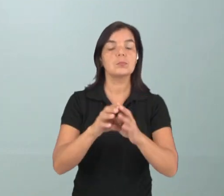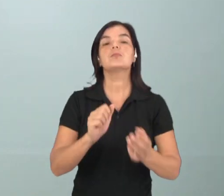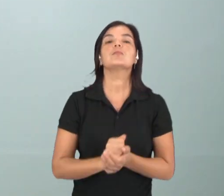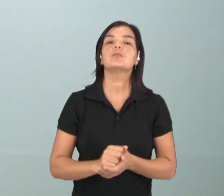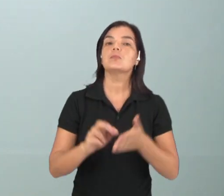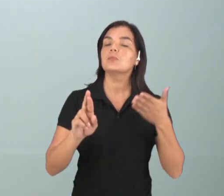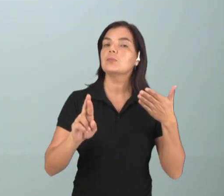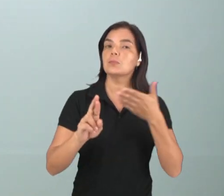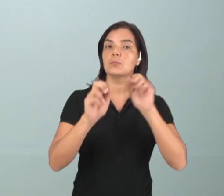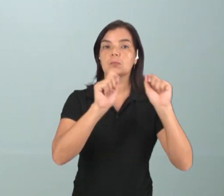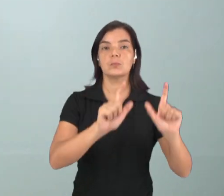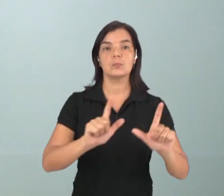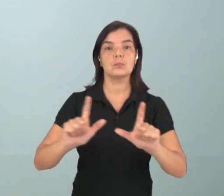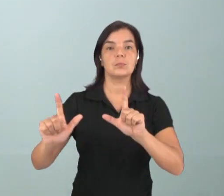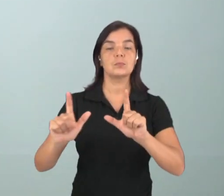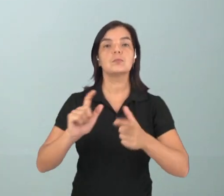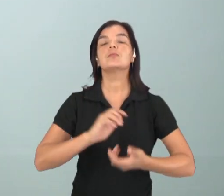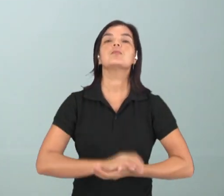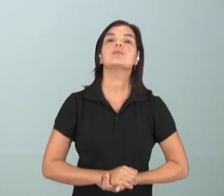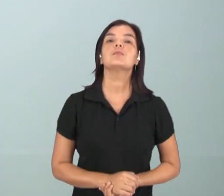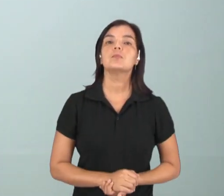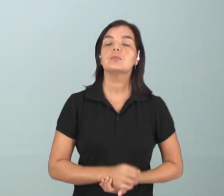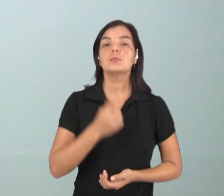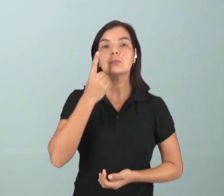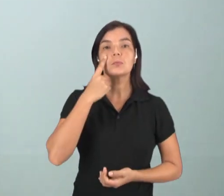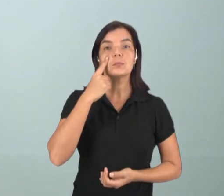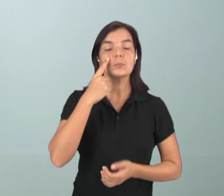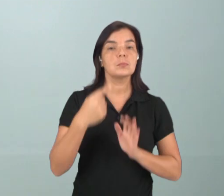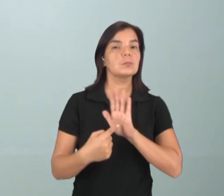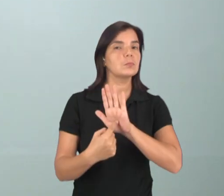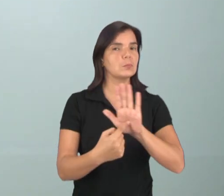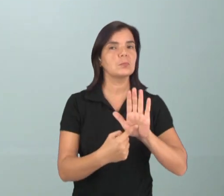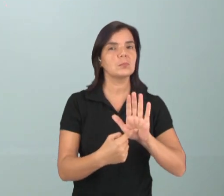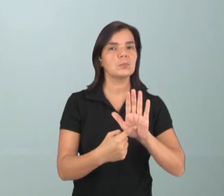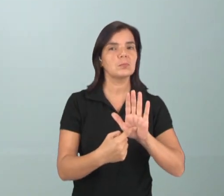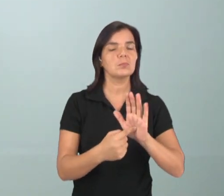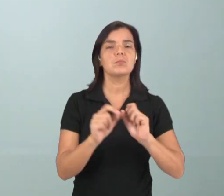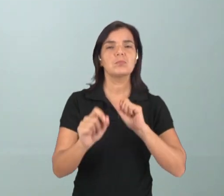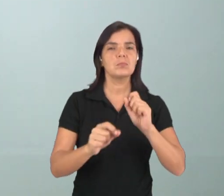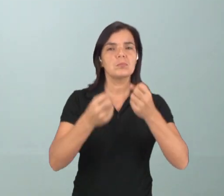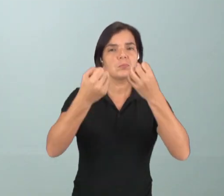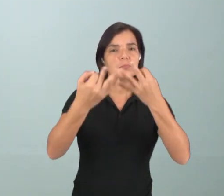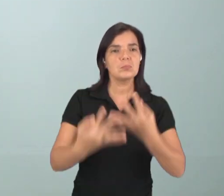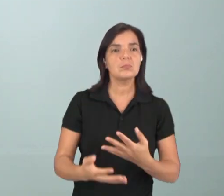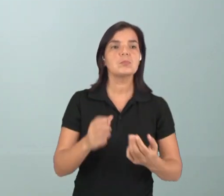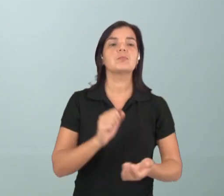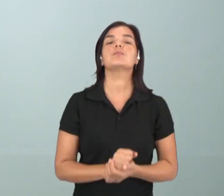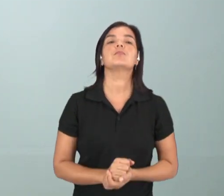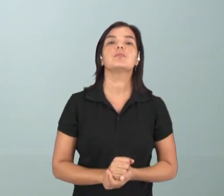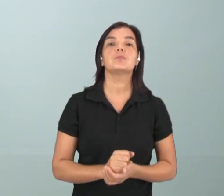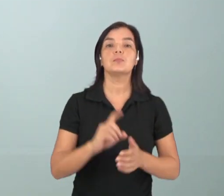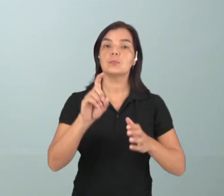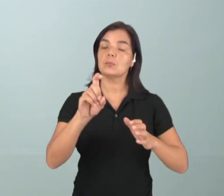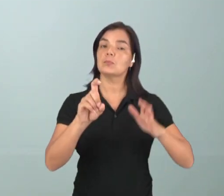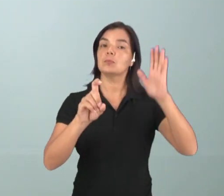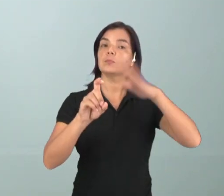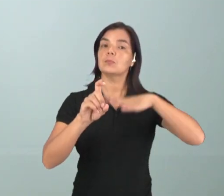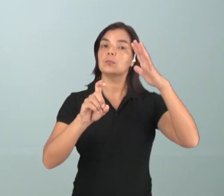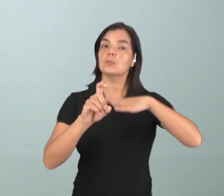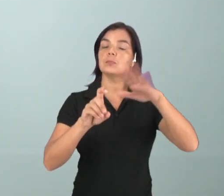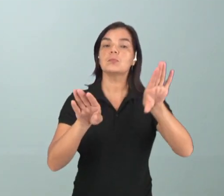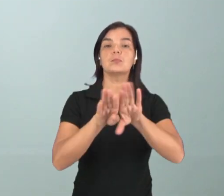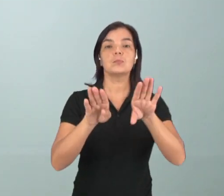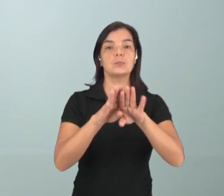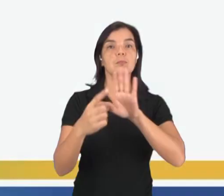direto aqui para o nosso banner, que vai estar trazendo aí uma pequena conceituação. Mito, rito, símbolo